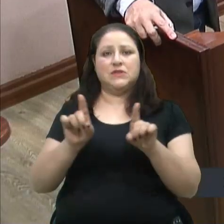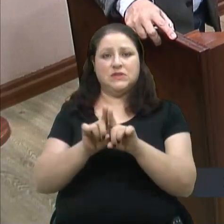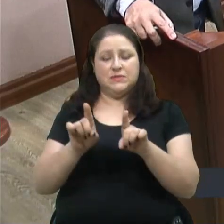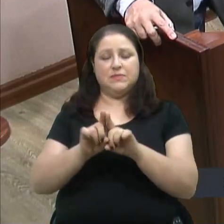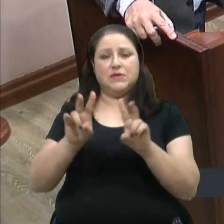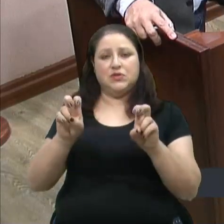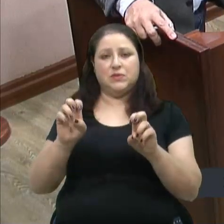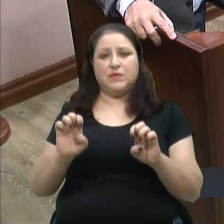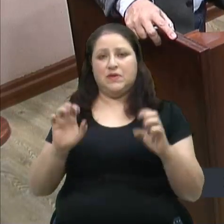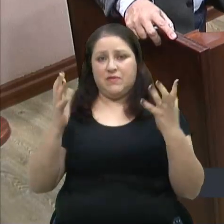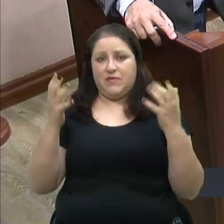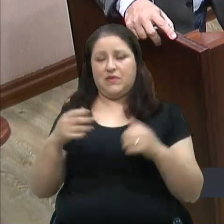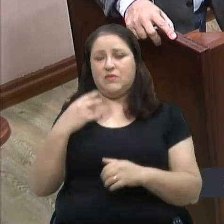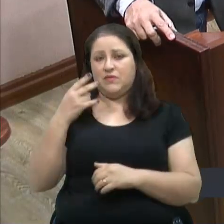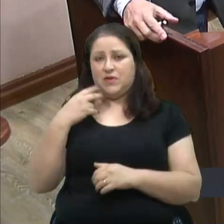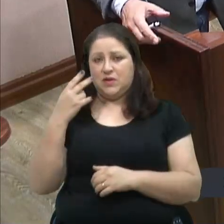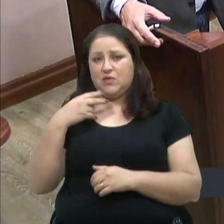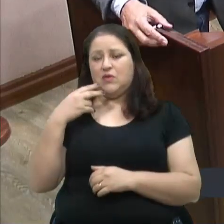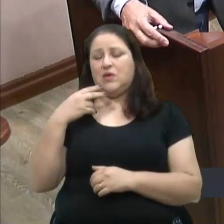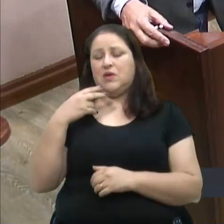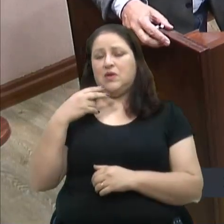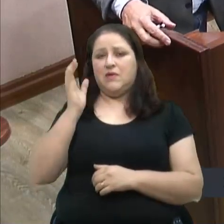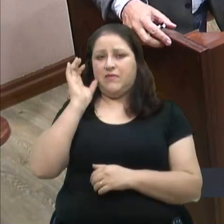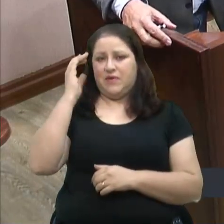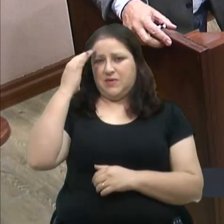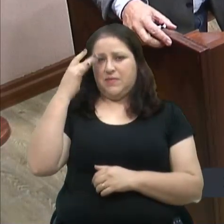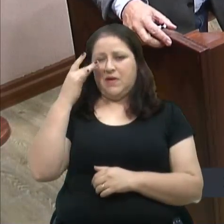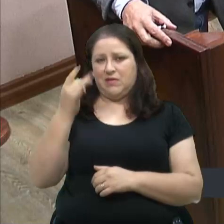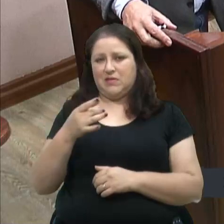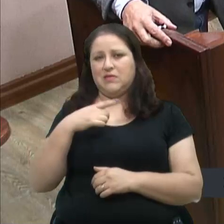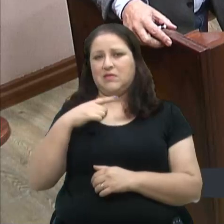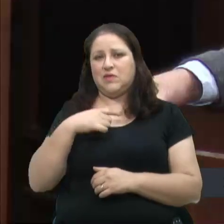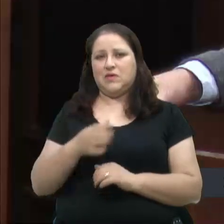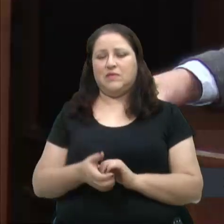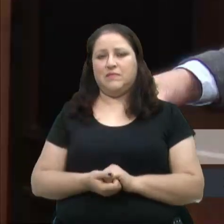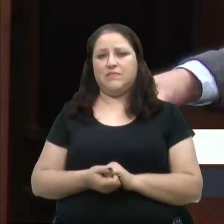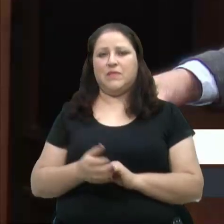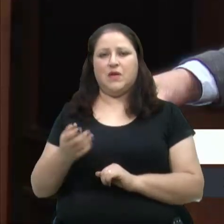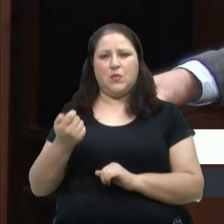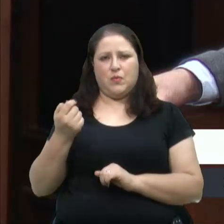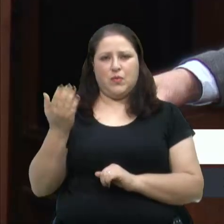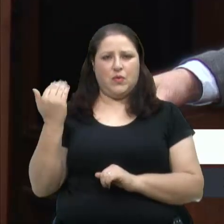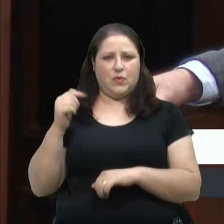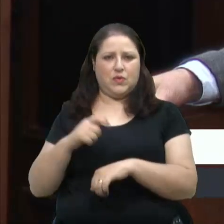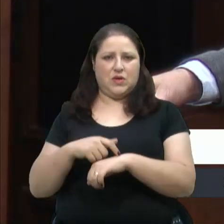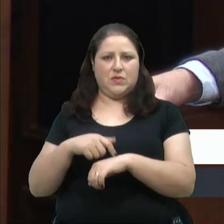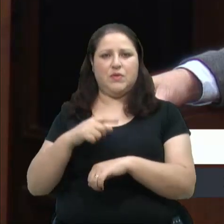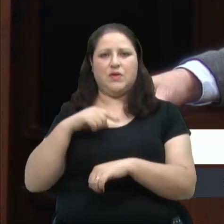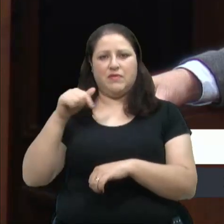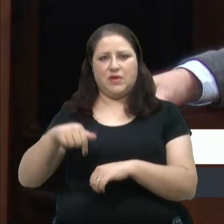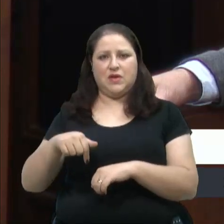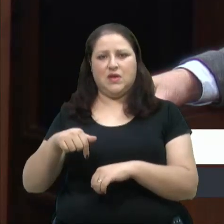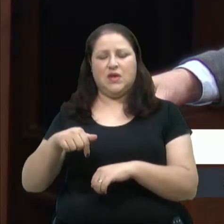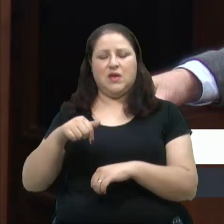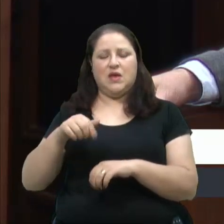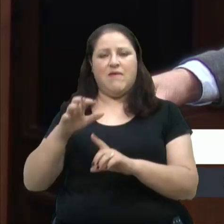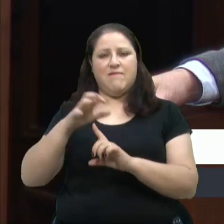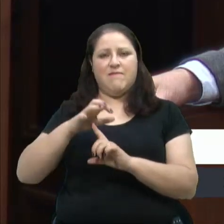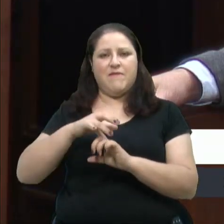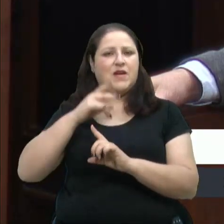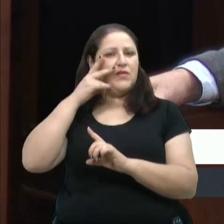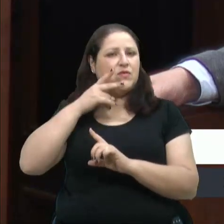eventos Vereador Felipe tá muito atento a isso os vereadores todos estão atentos nós tiramos recentemente uma aqui a feira do vinho no centro